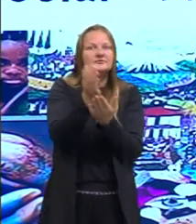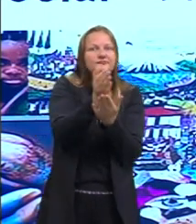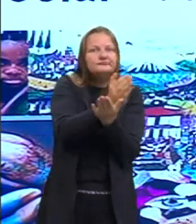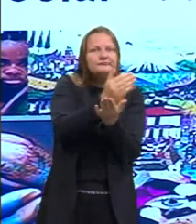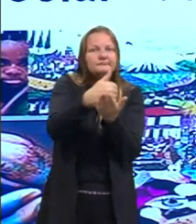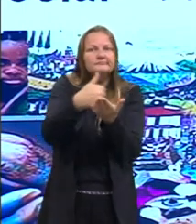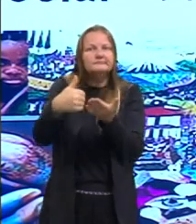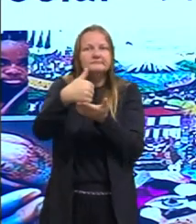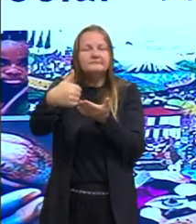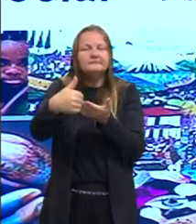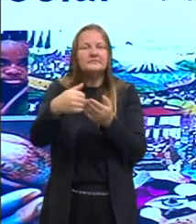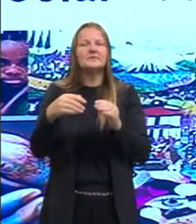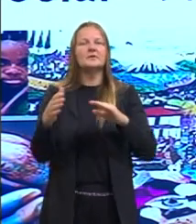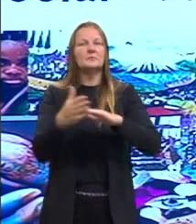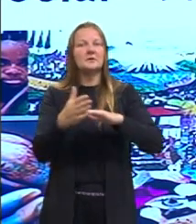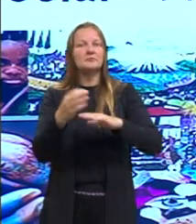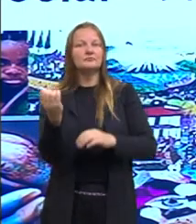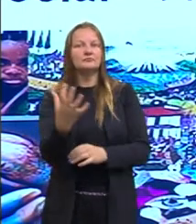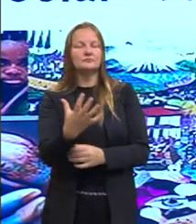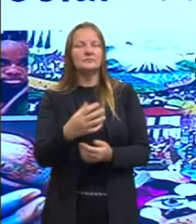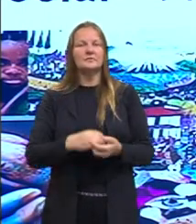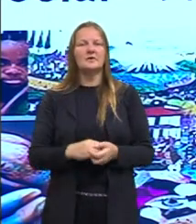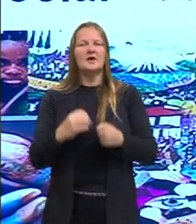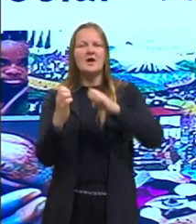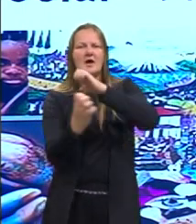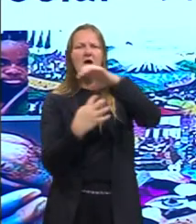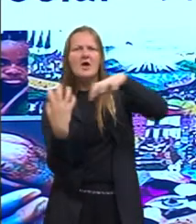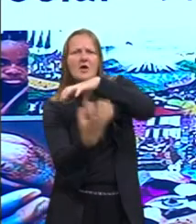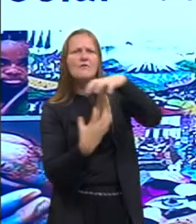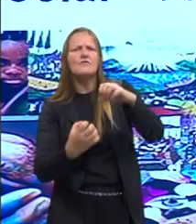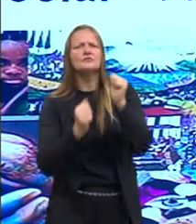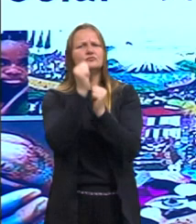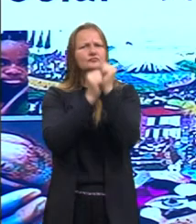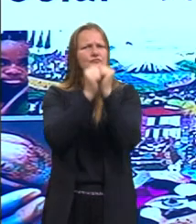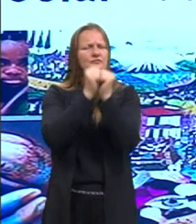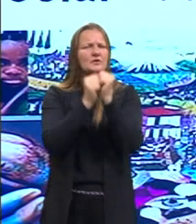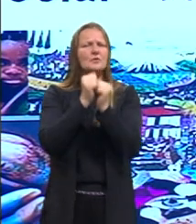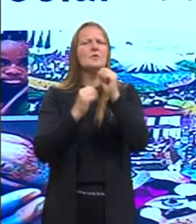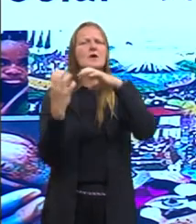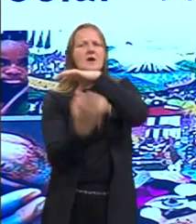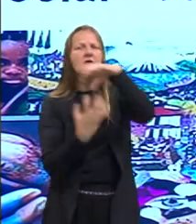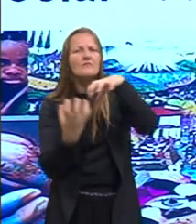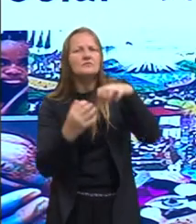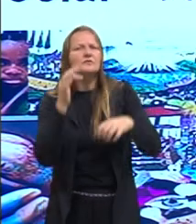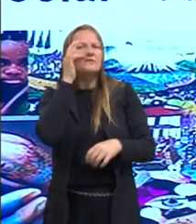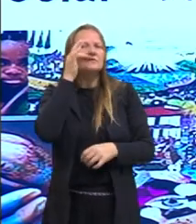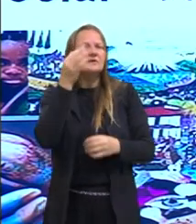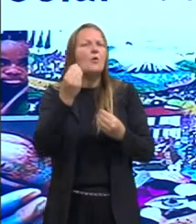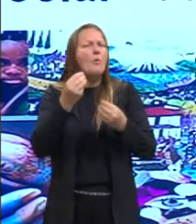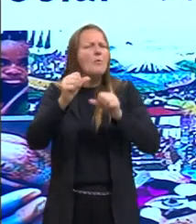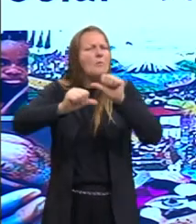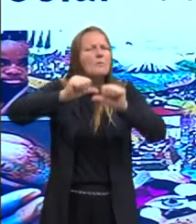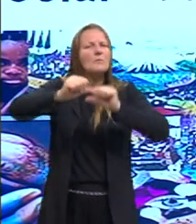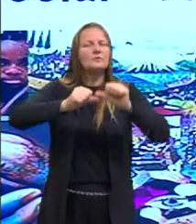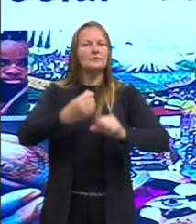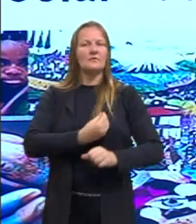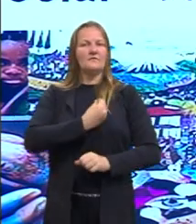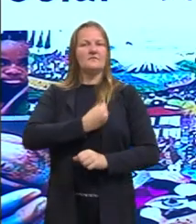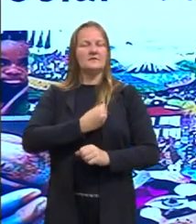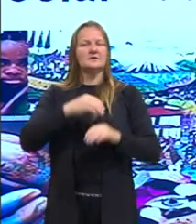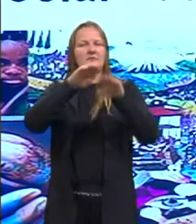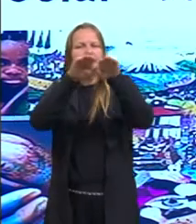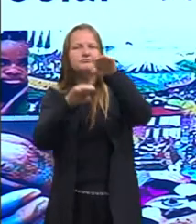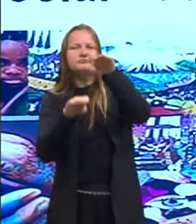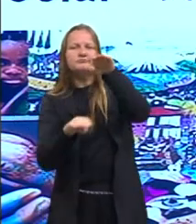discutimos na contemporaneidade a Revolução Industrial a Revolução Francesa como isso modificou as classes sociais